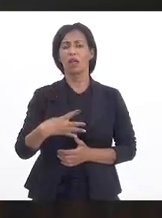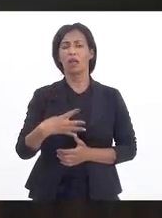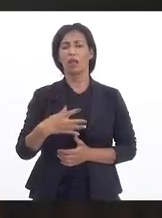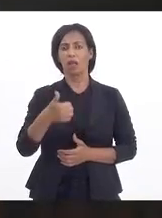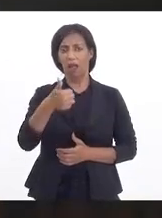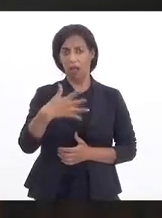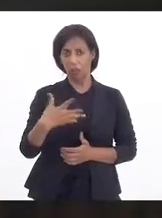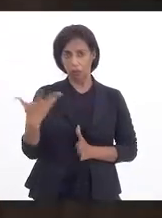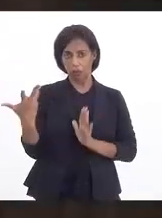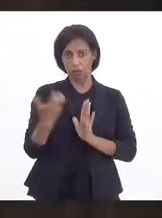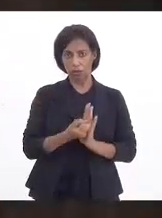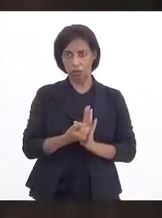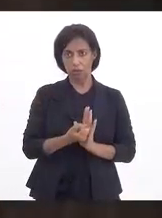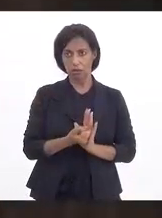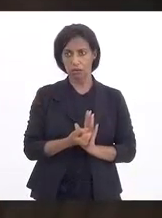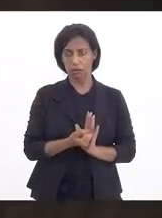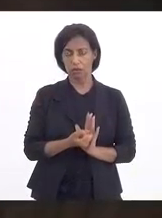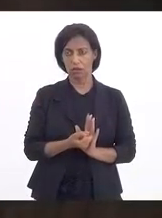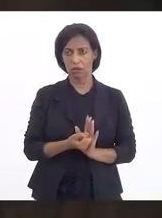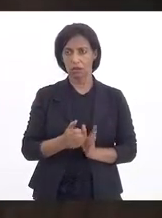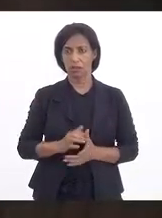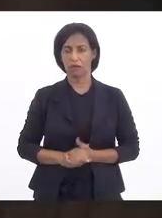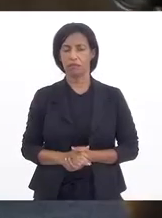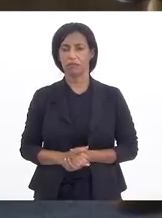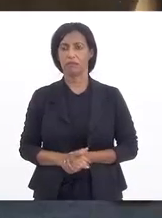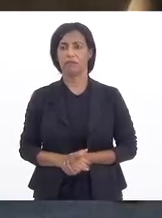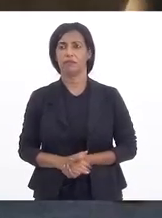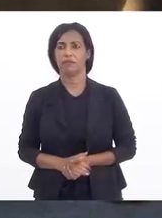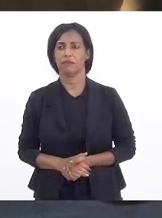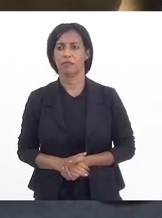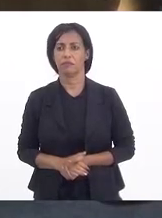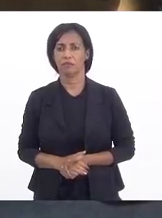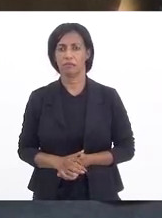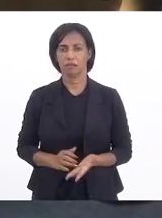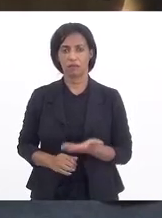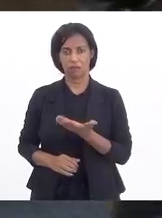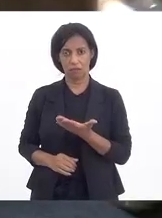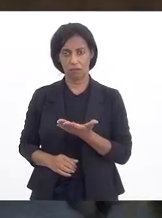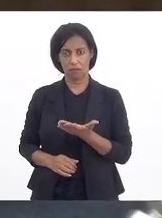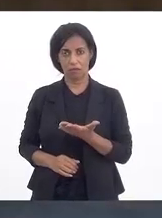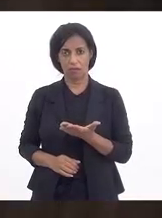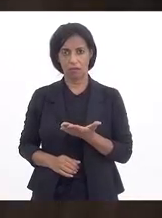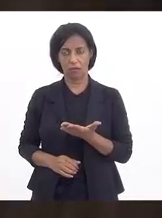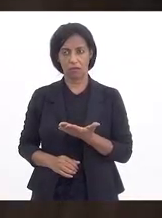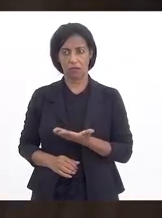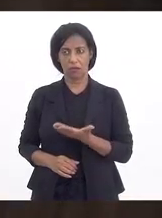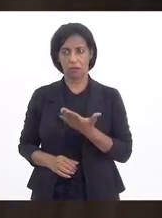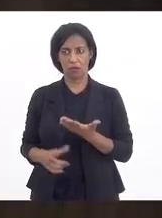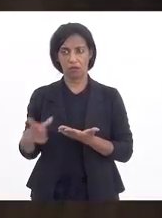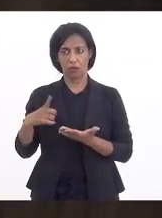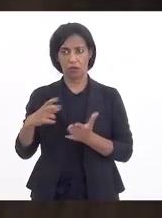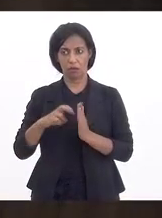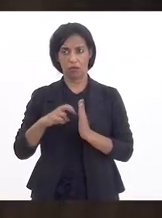só aguardar as 14 merda eu não sei como vou silêncio apresentou emenda